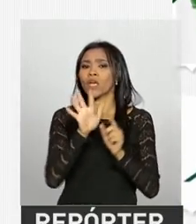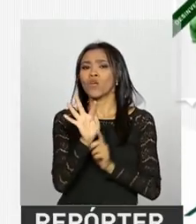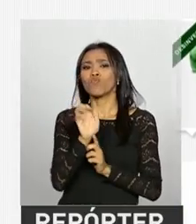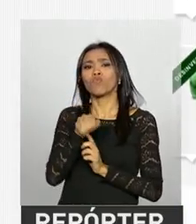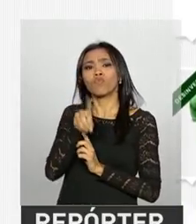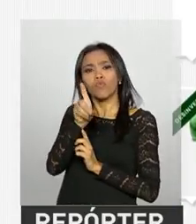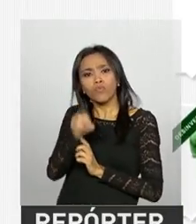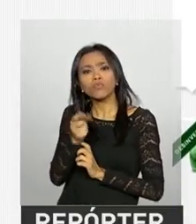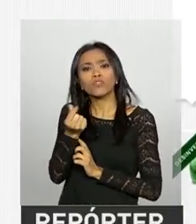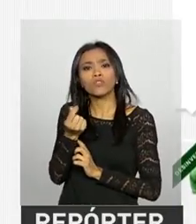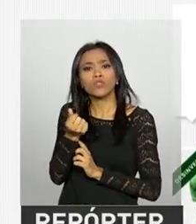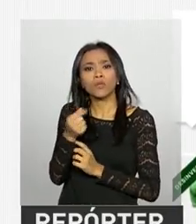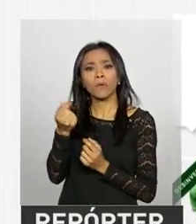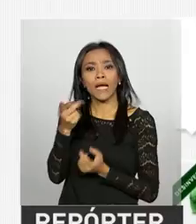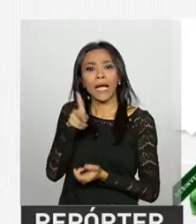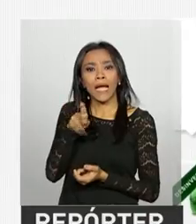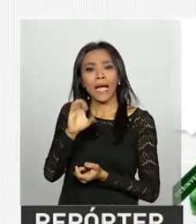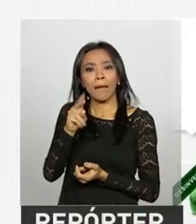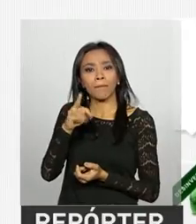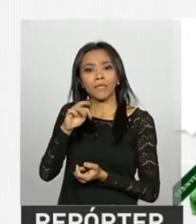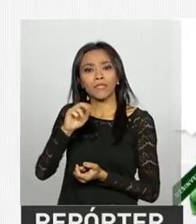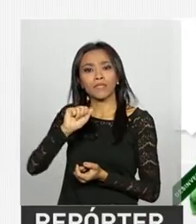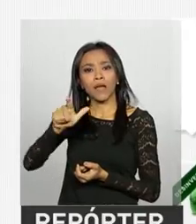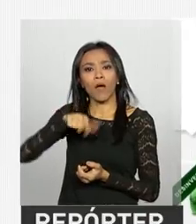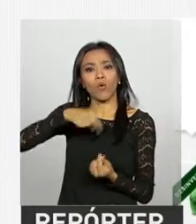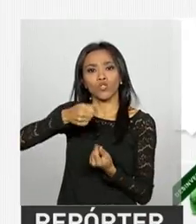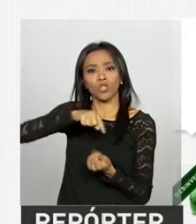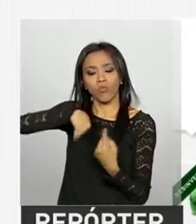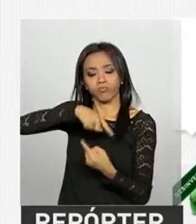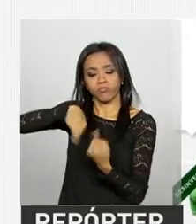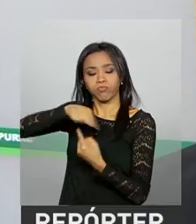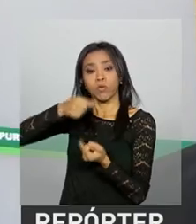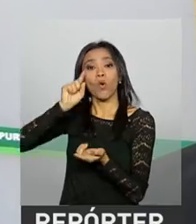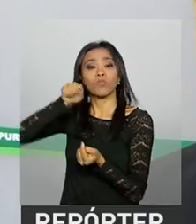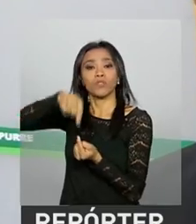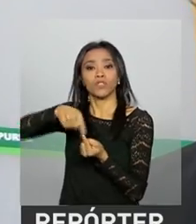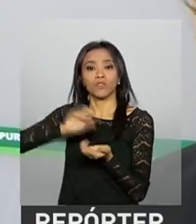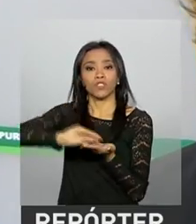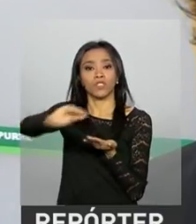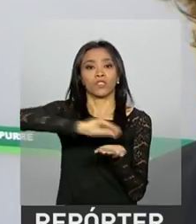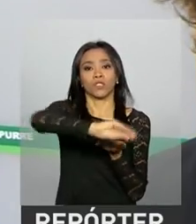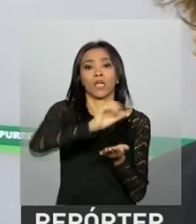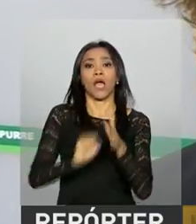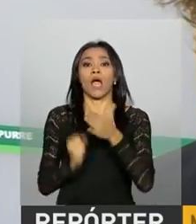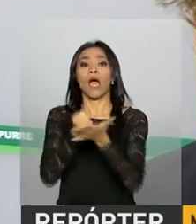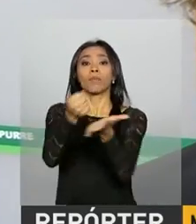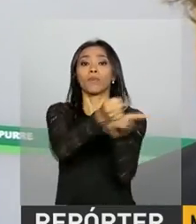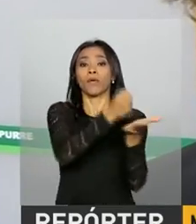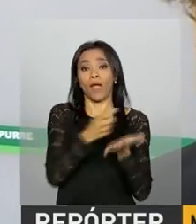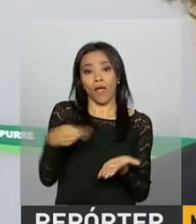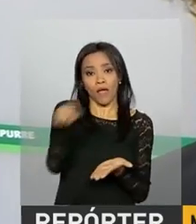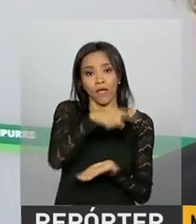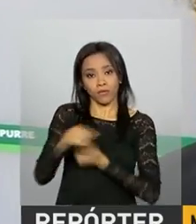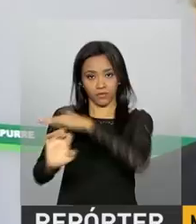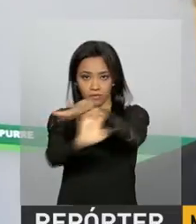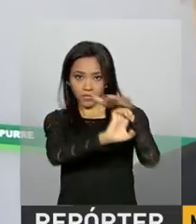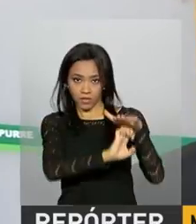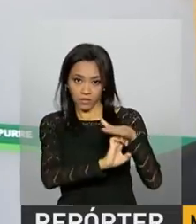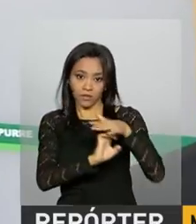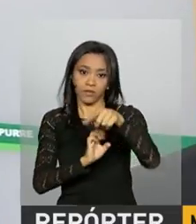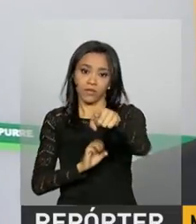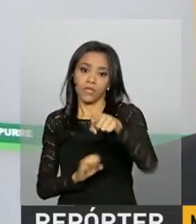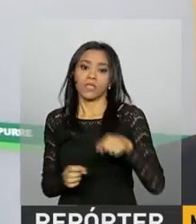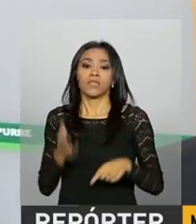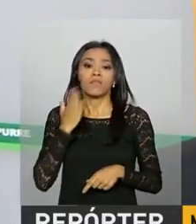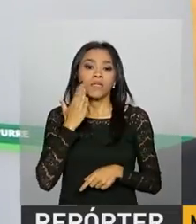investimento de capital destinado a empresas emergentes inovadoras que acolher aqui frutos elementos a fazer um diagnóstico mais preciso